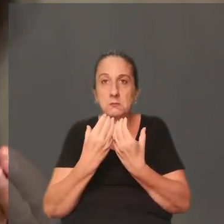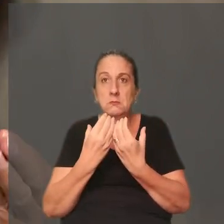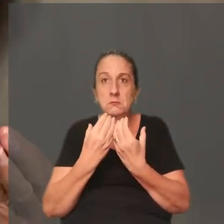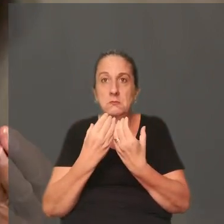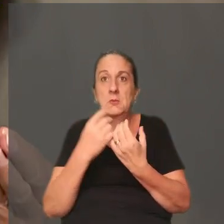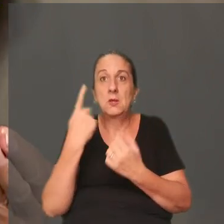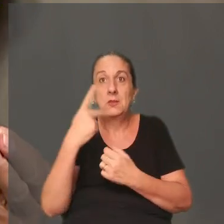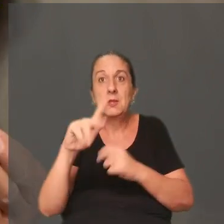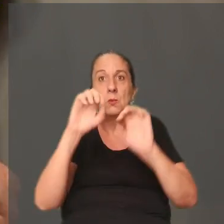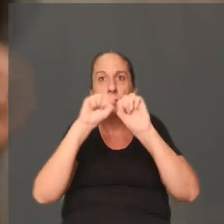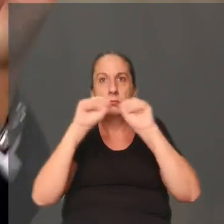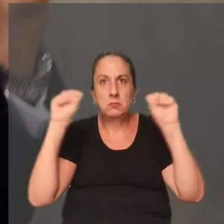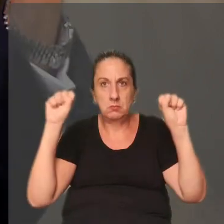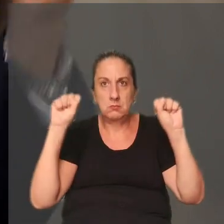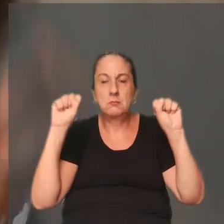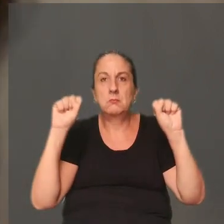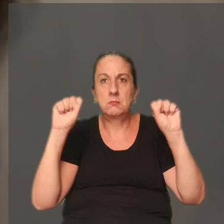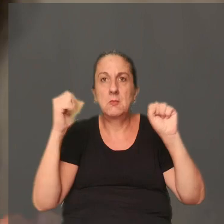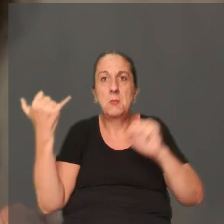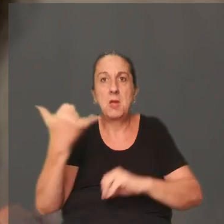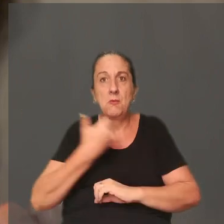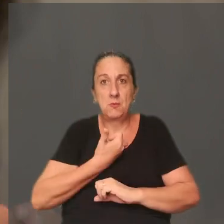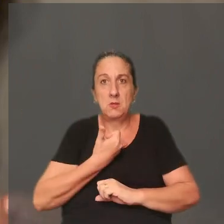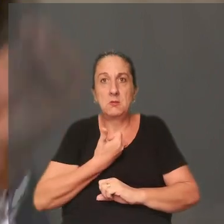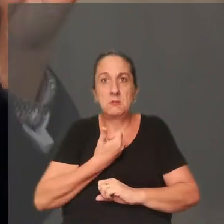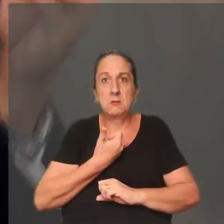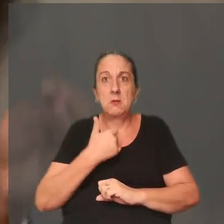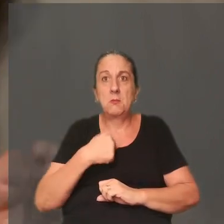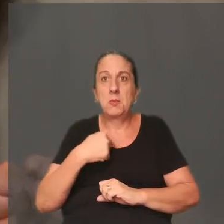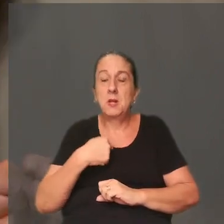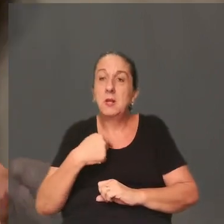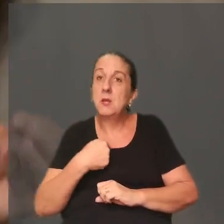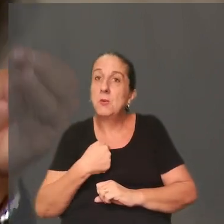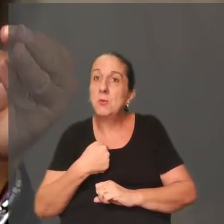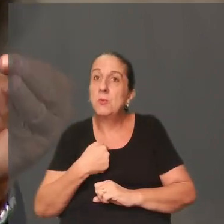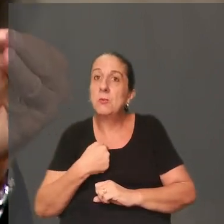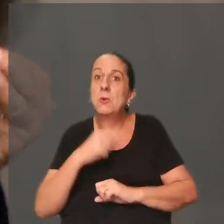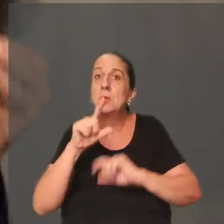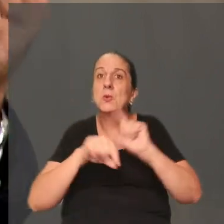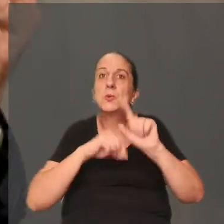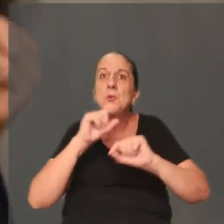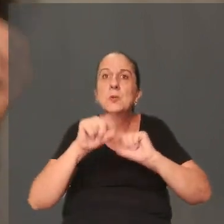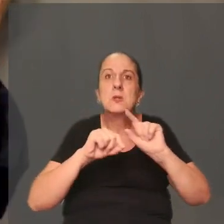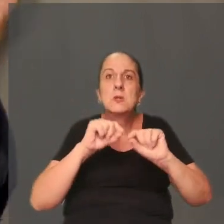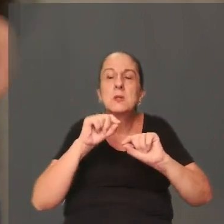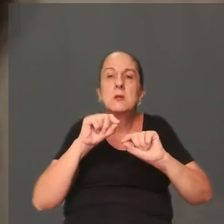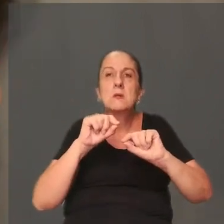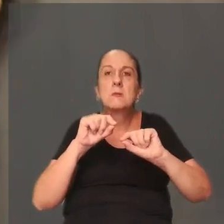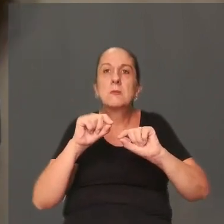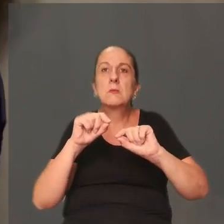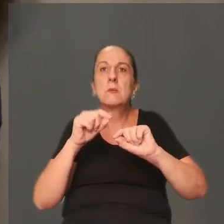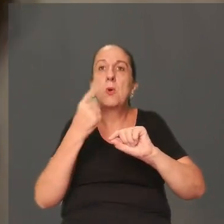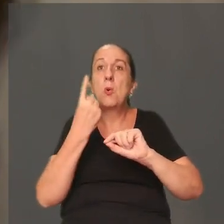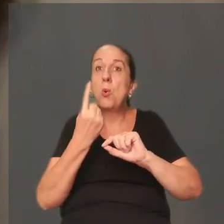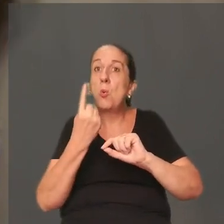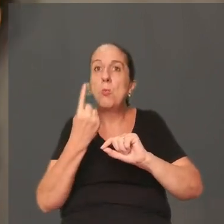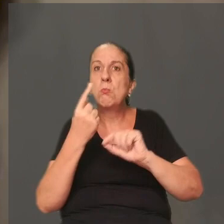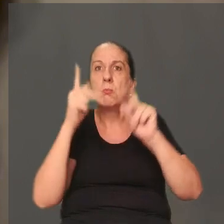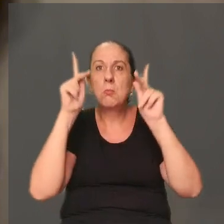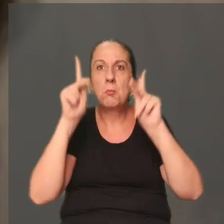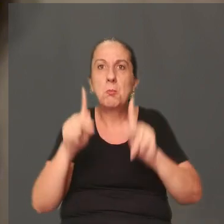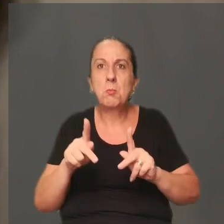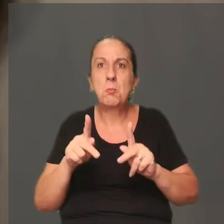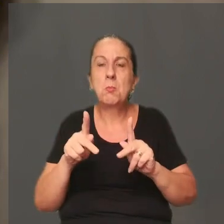congresso no seu tribunal, me avise para se escolher